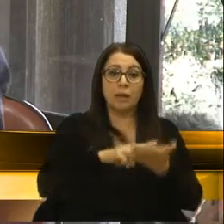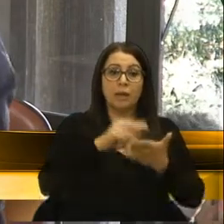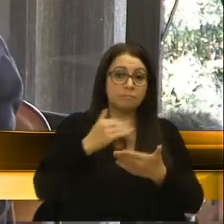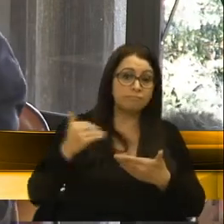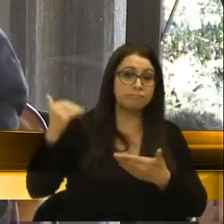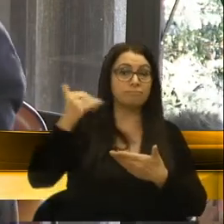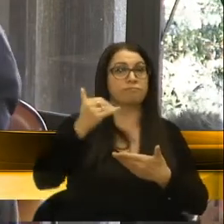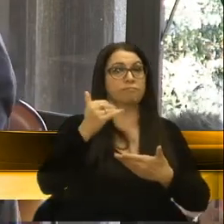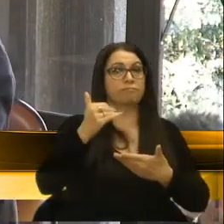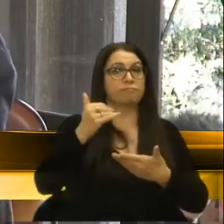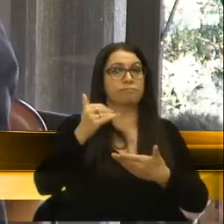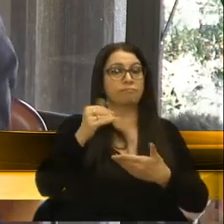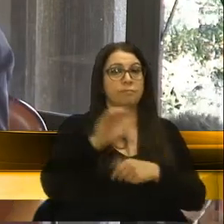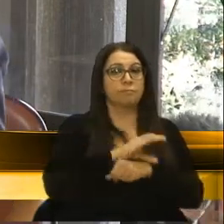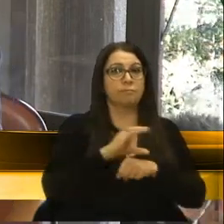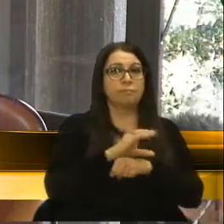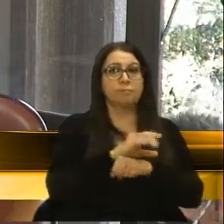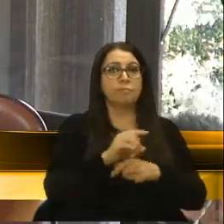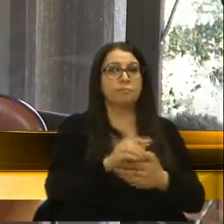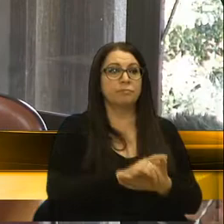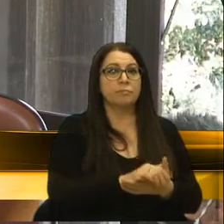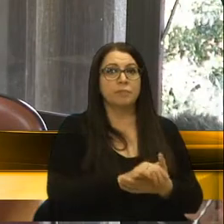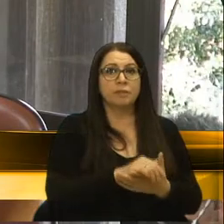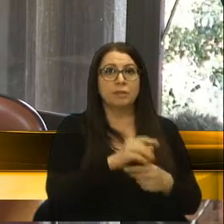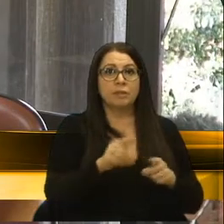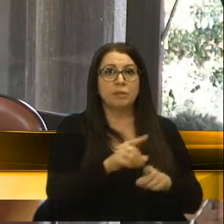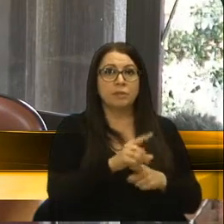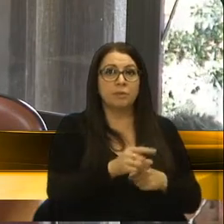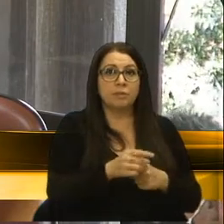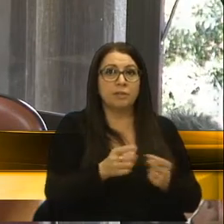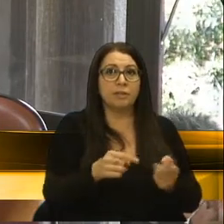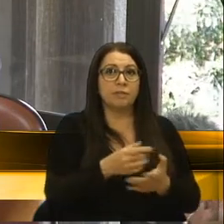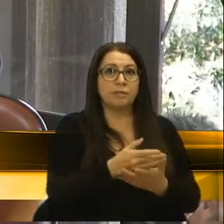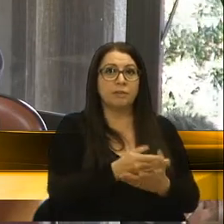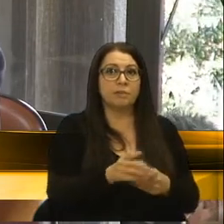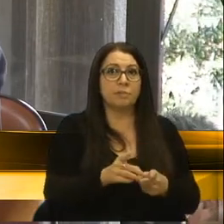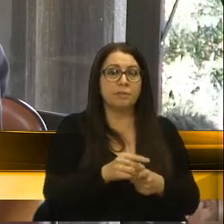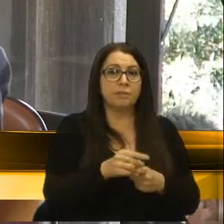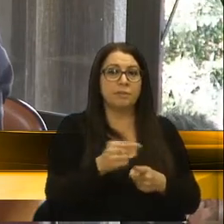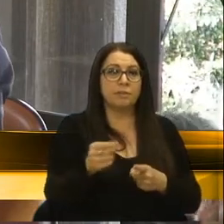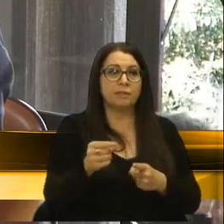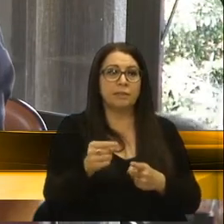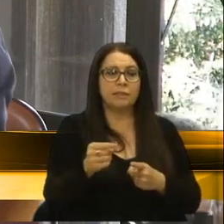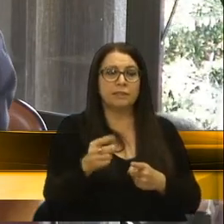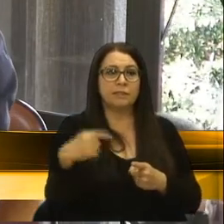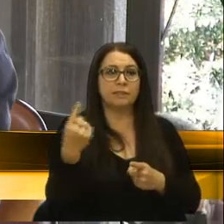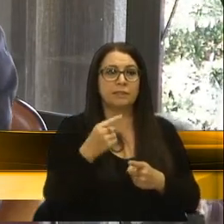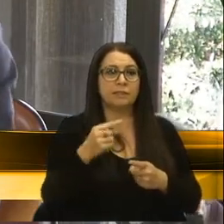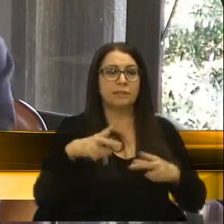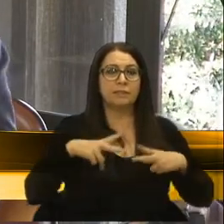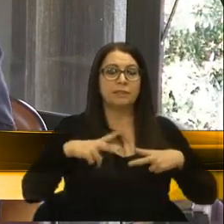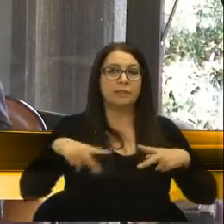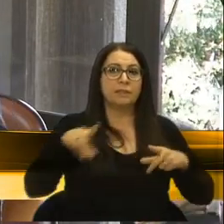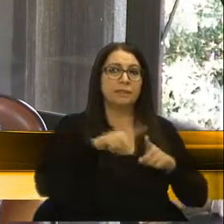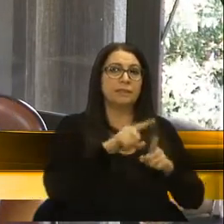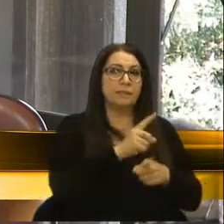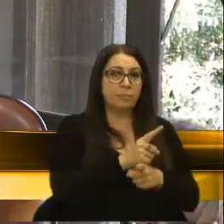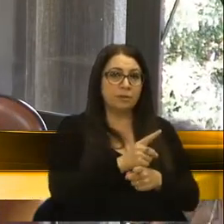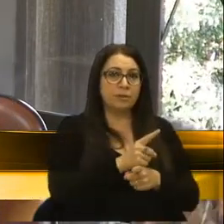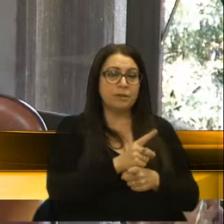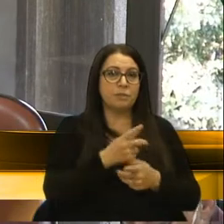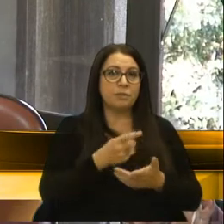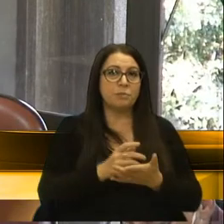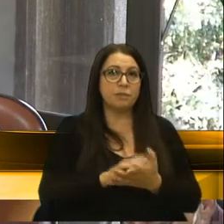da República, a Constituição Federal. Porque a assistência à saúde, ela é livre à iniciativa privada e é um dever do